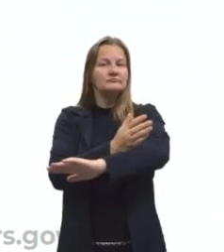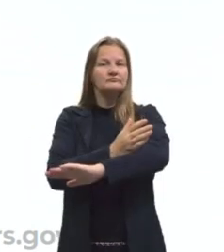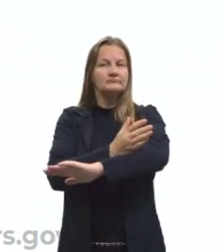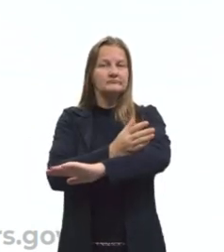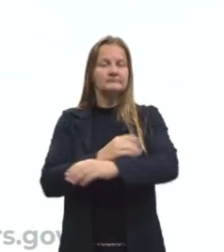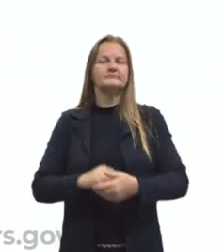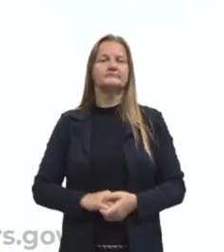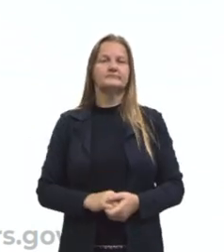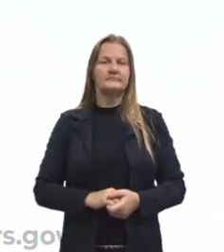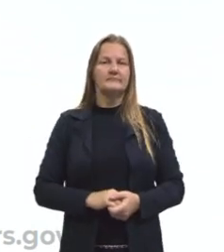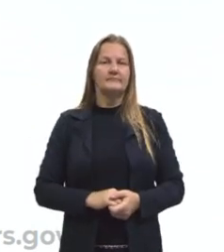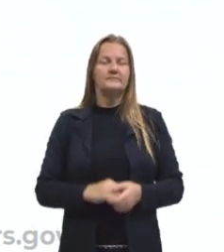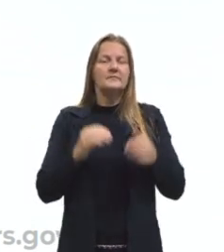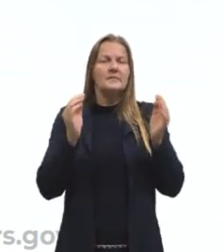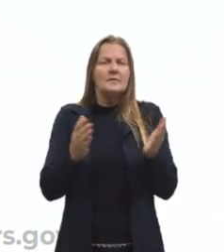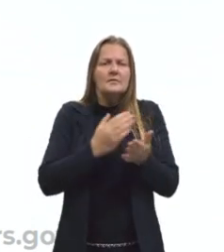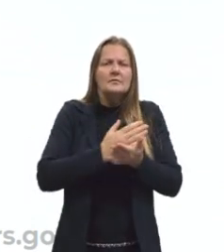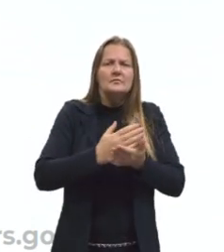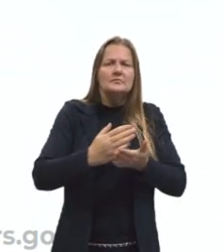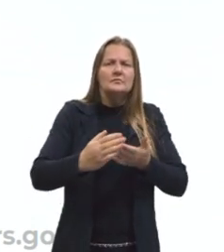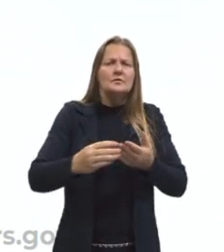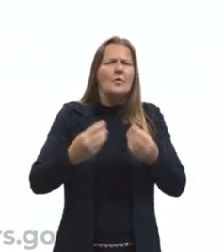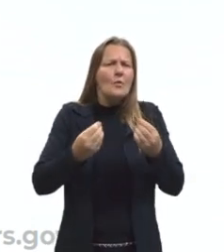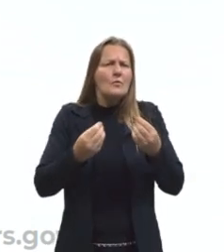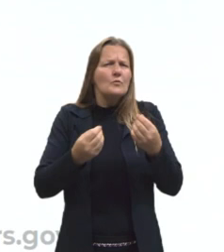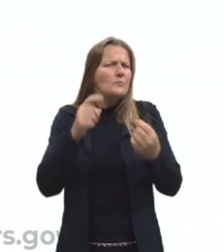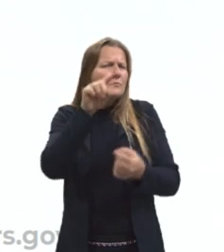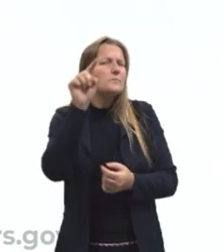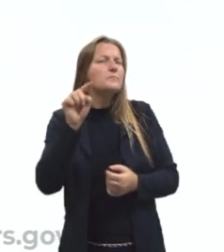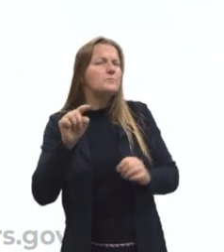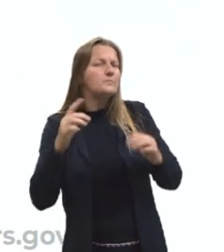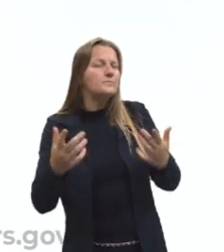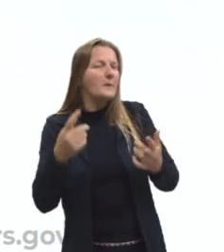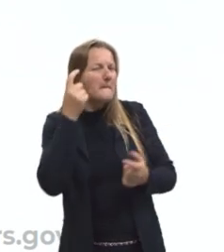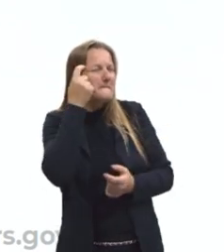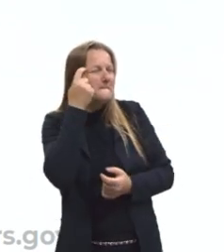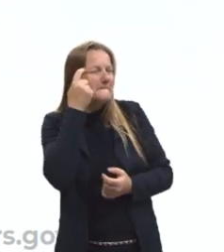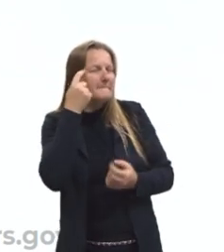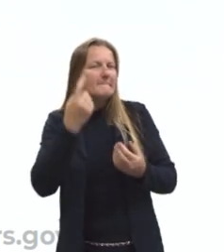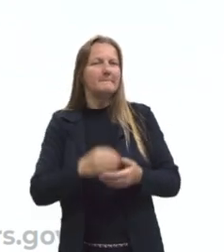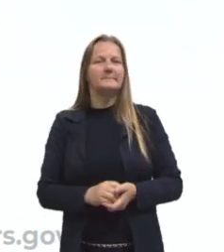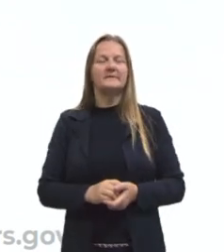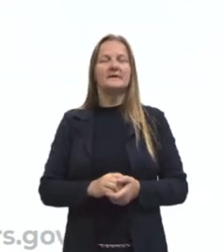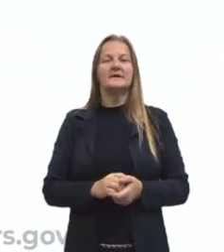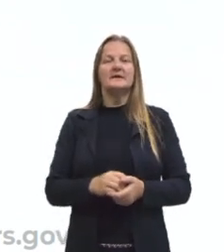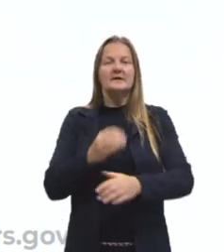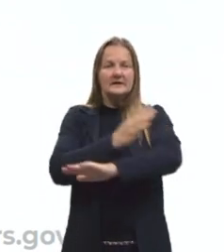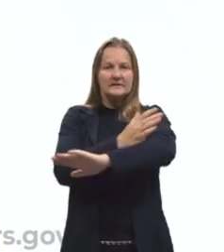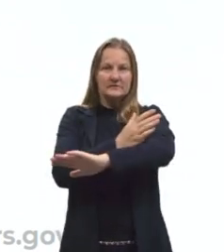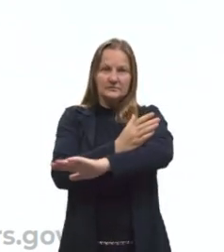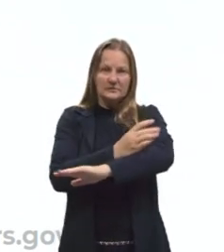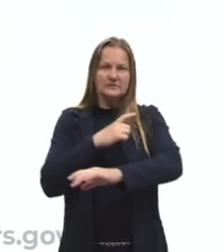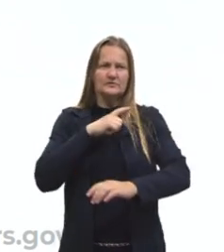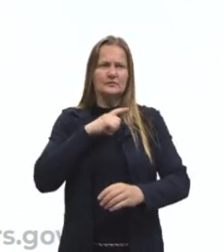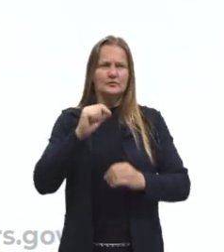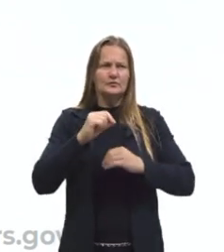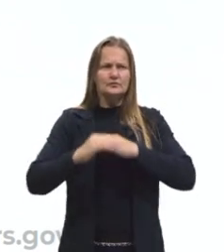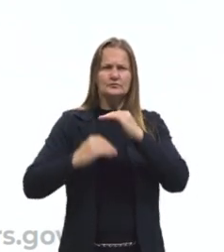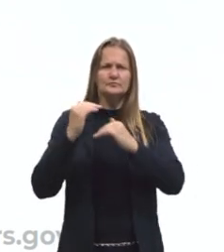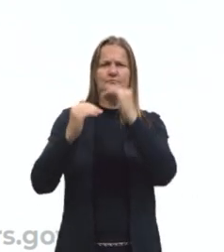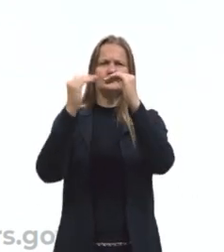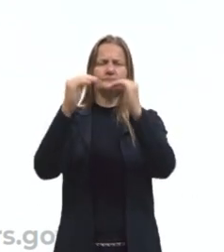Média E aí vamos começar a problematizando a nossa aula Olha só na idade média com o